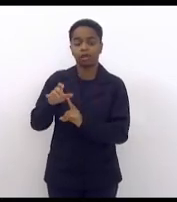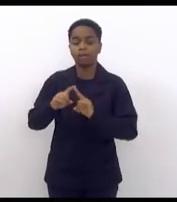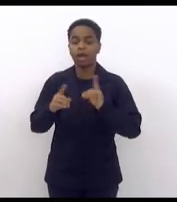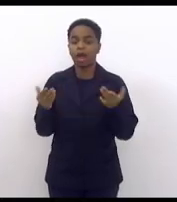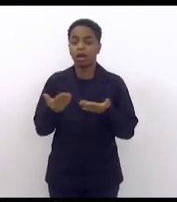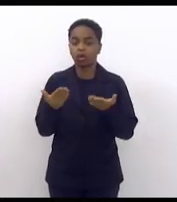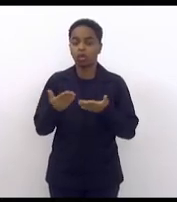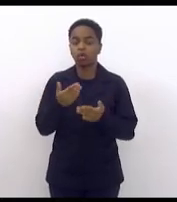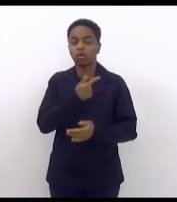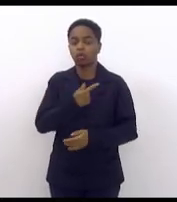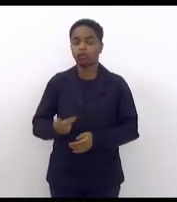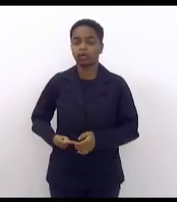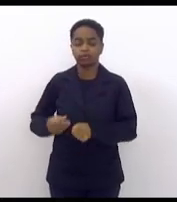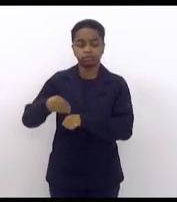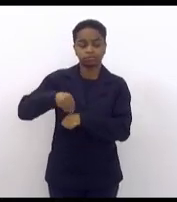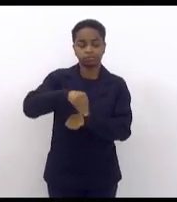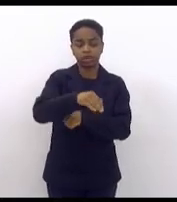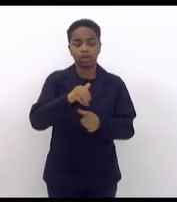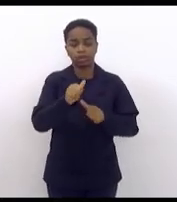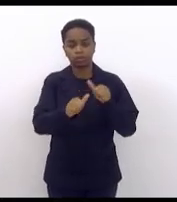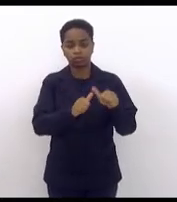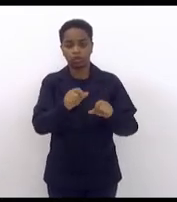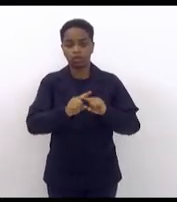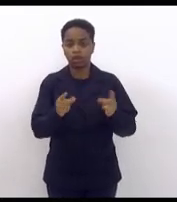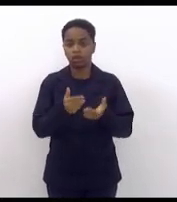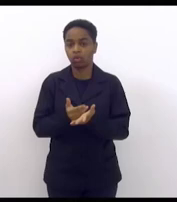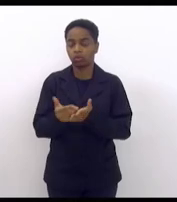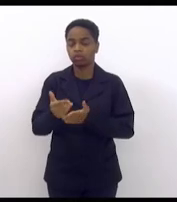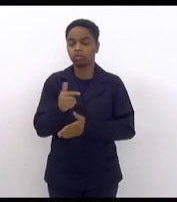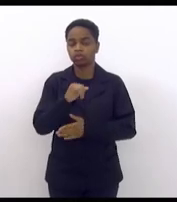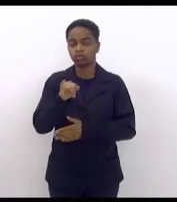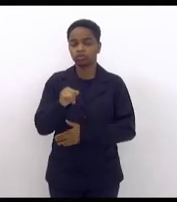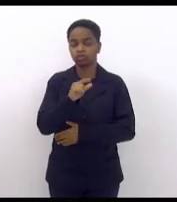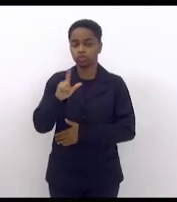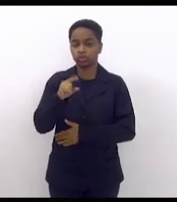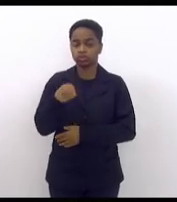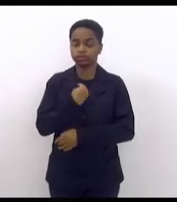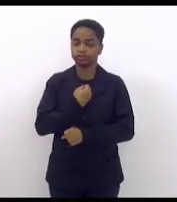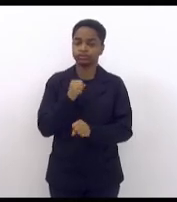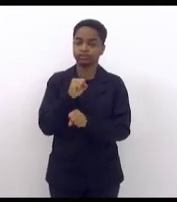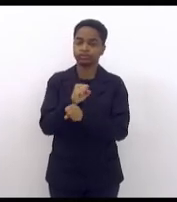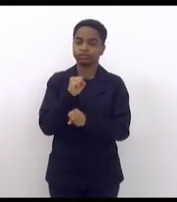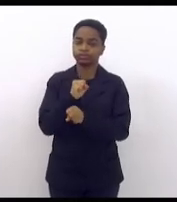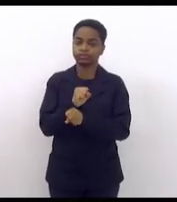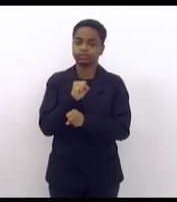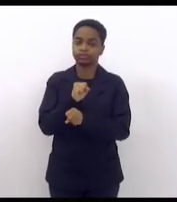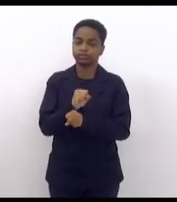mensagem alterando, e desde julho nós estamos aguardando